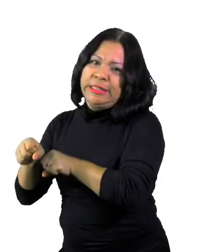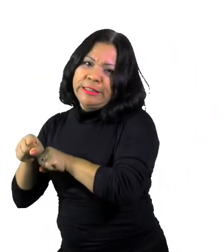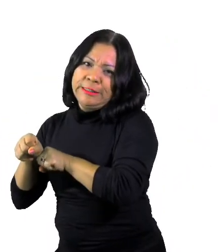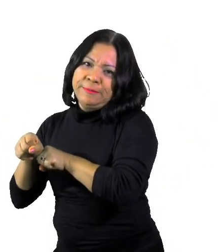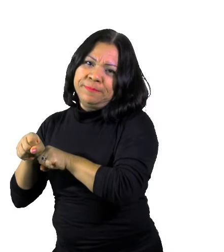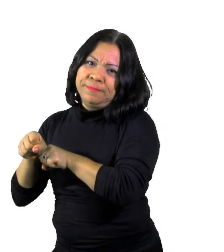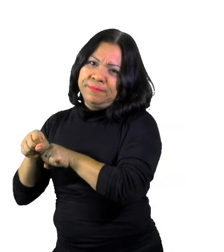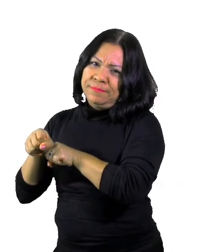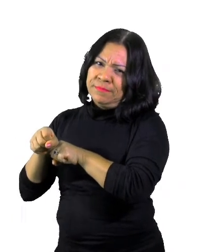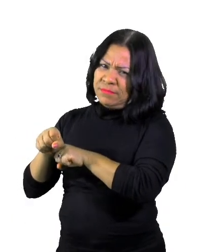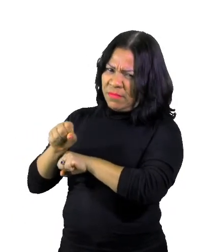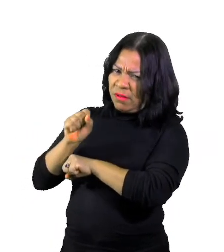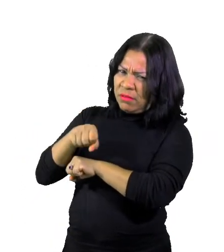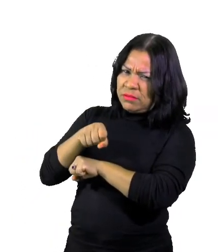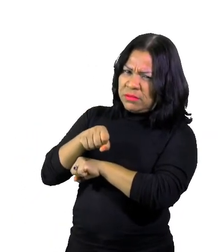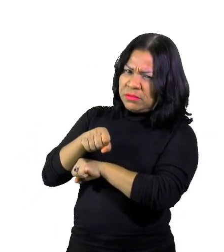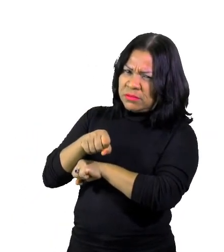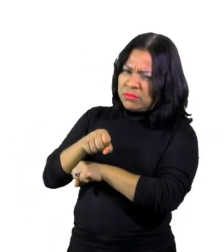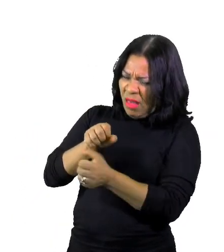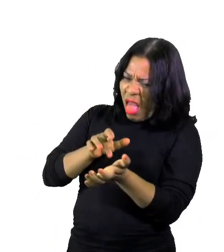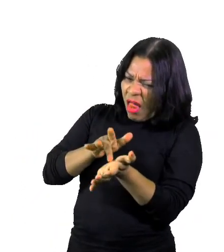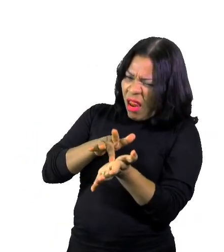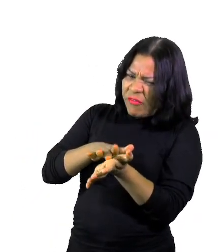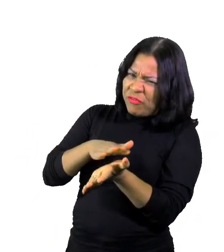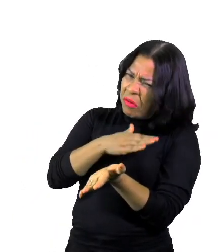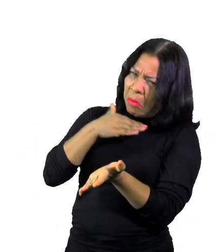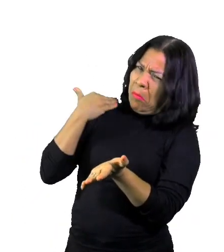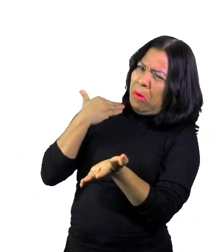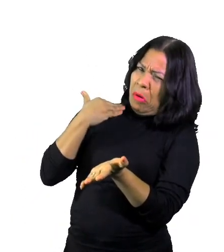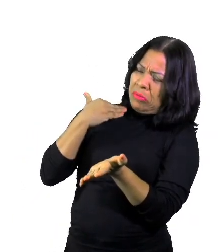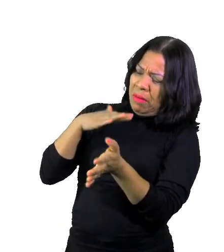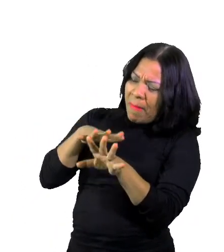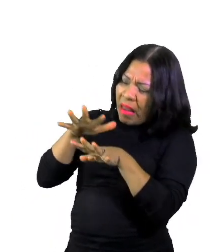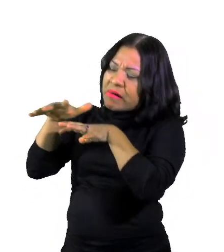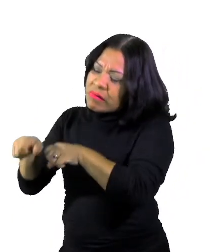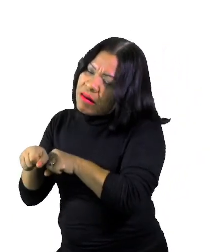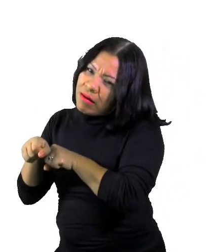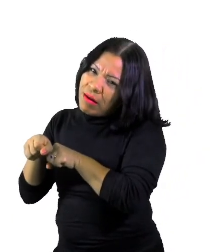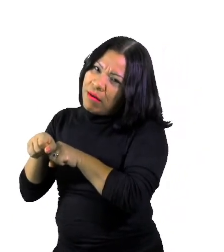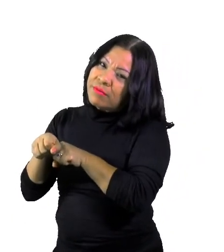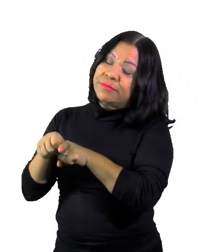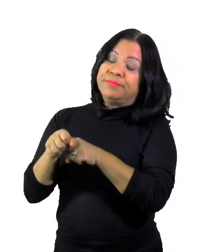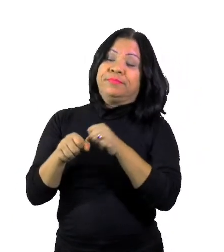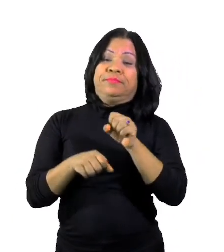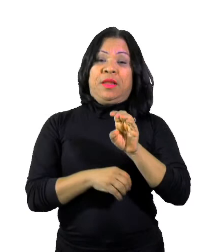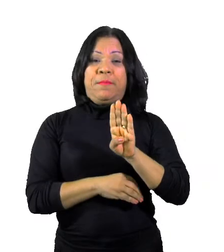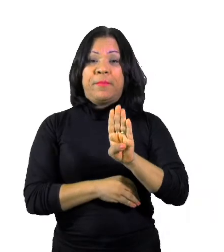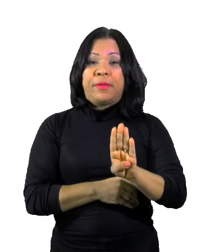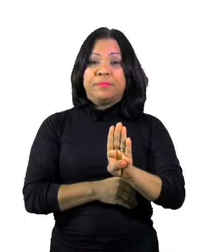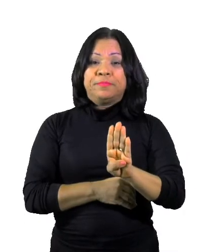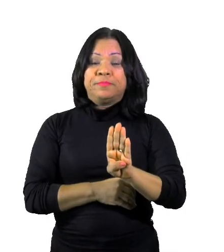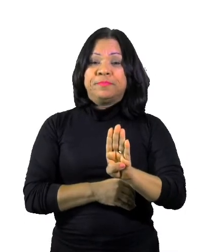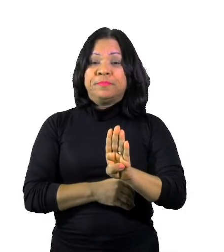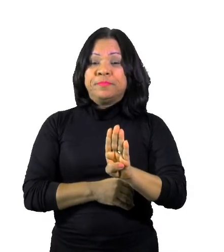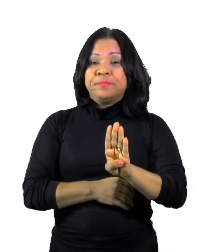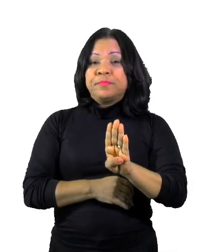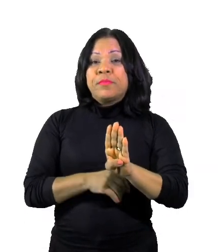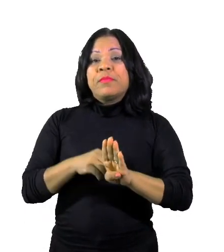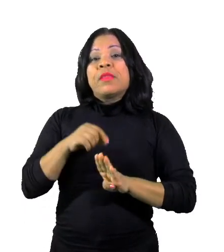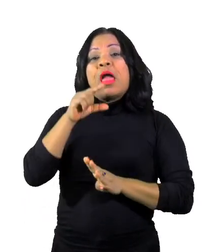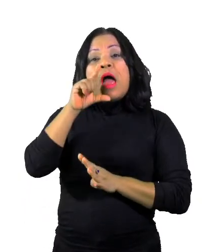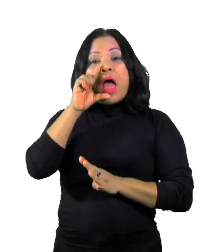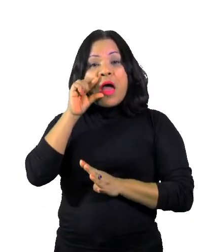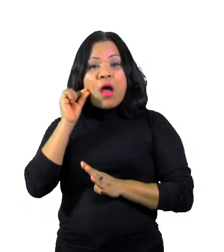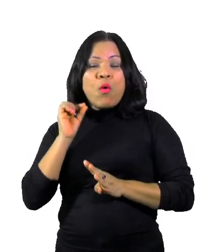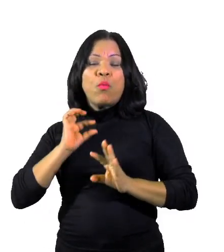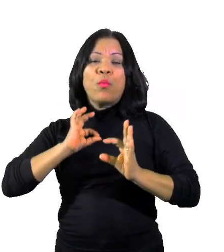que é isso? Será que ela finge de morta para atacar a presa dela? B. A onça